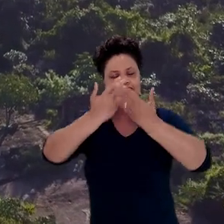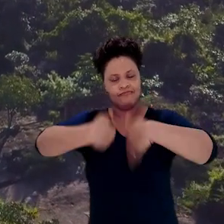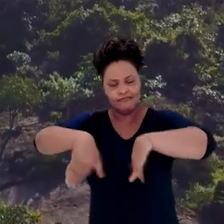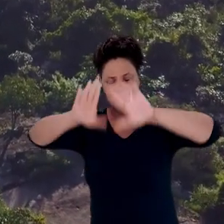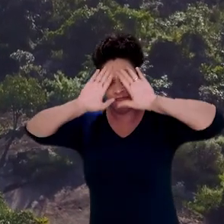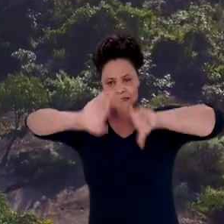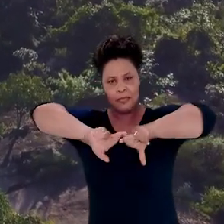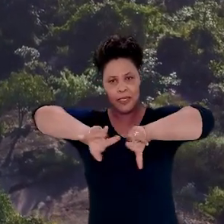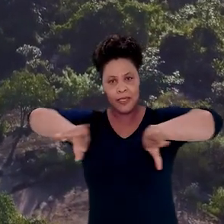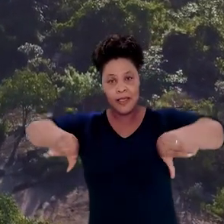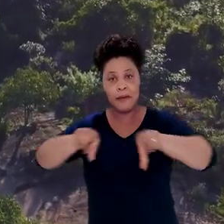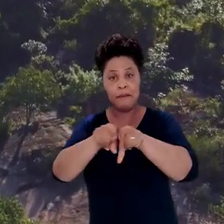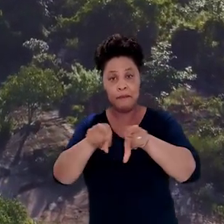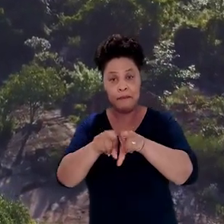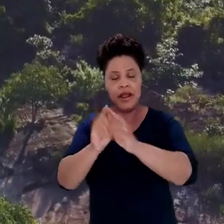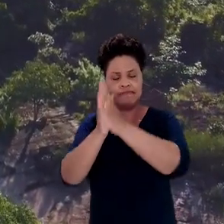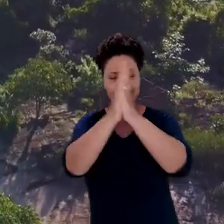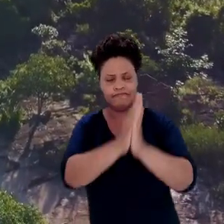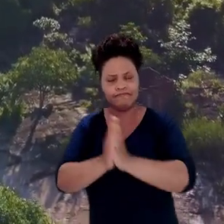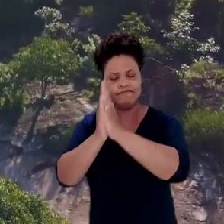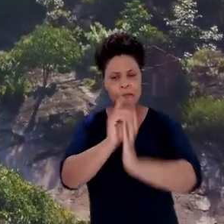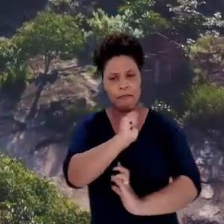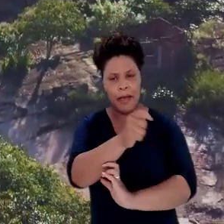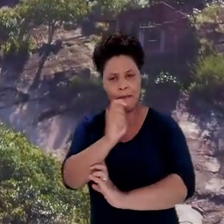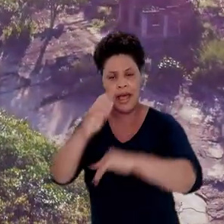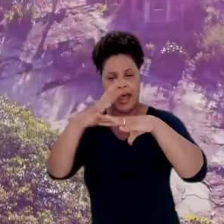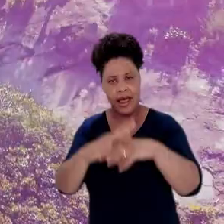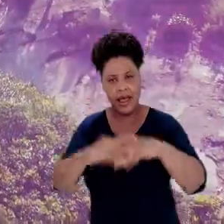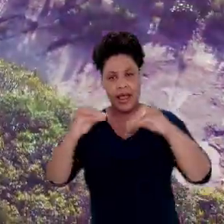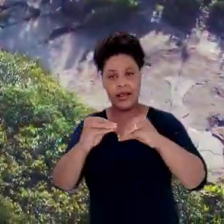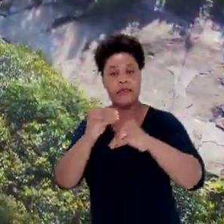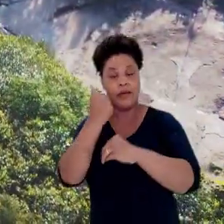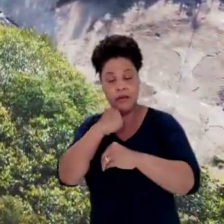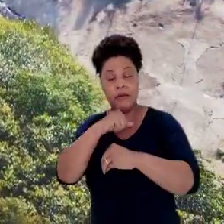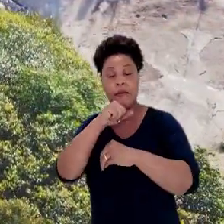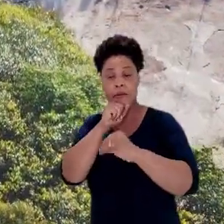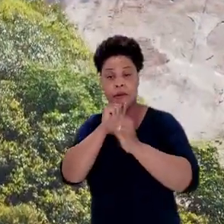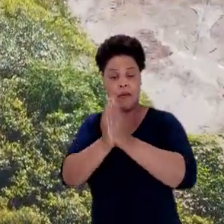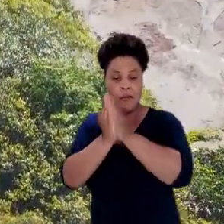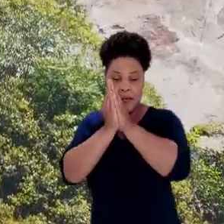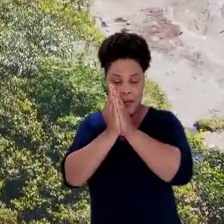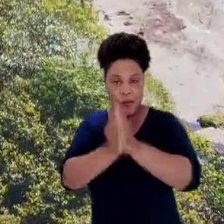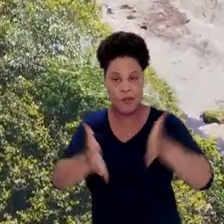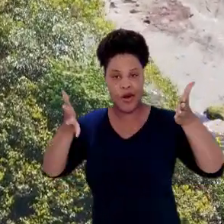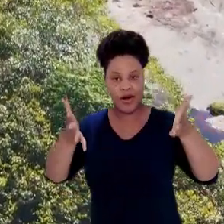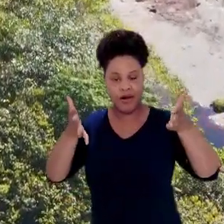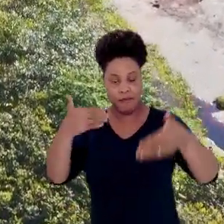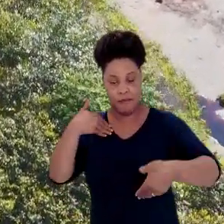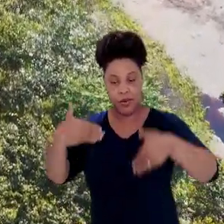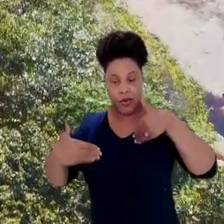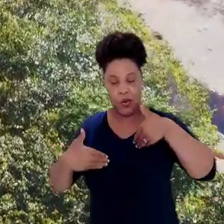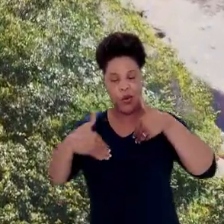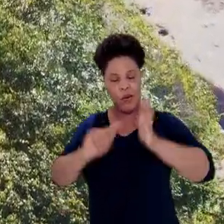o meu canto. Dos oriquis, das benzedeiras e rezadeiras, marisqueiras, ganhadeiras e alorixás.